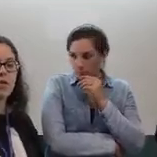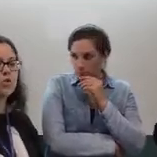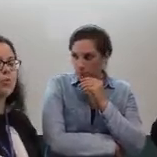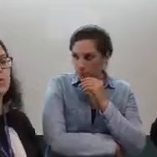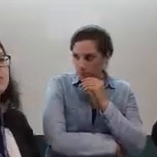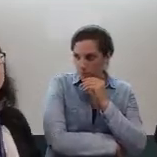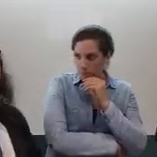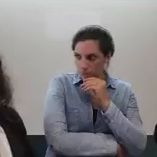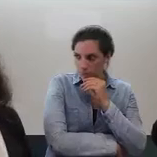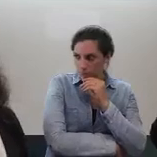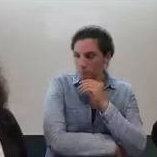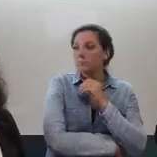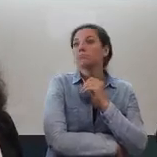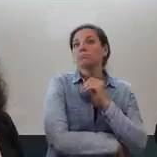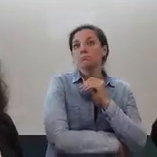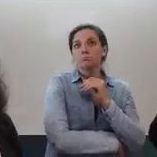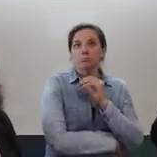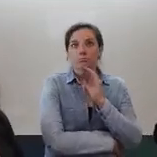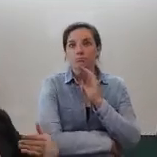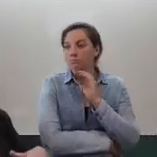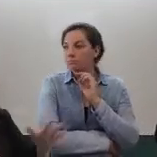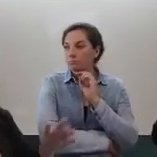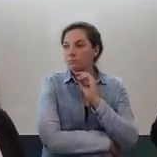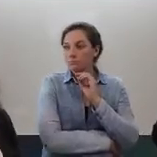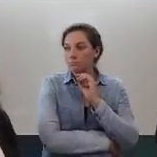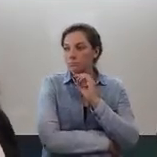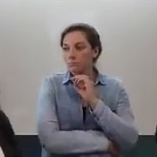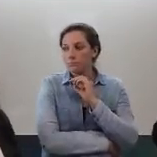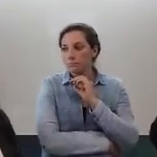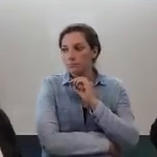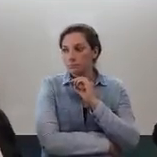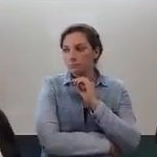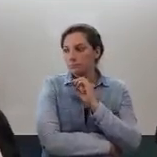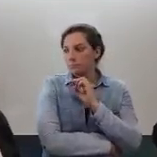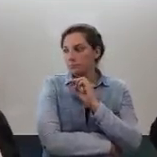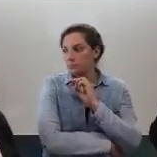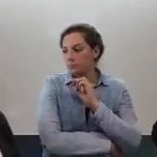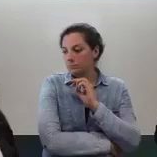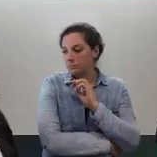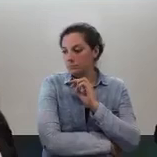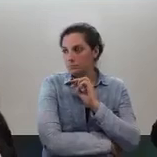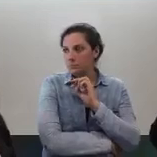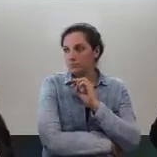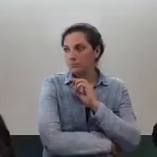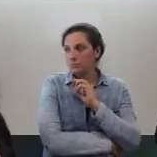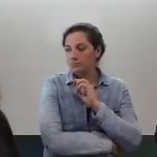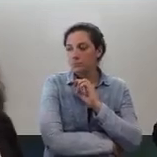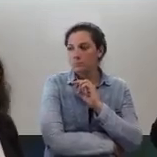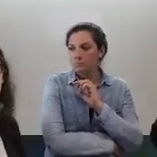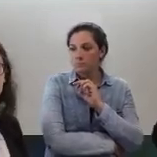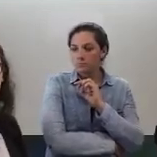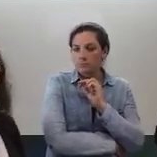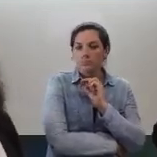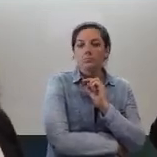usar periódico porque eu não sei citar artigo. Ou então, não vou usar determinado material, vamos ver, uma reportagem online, porque eu